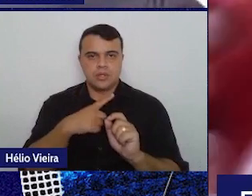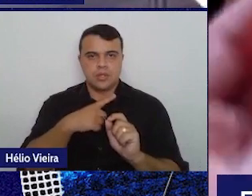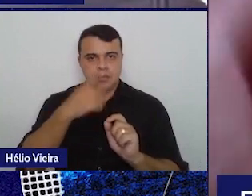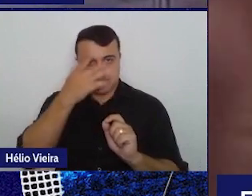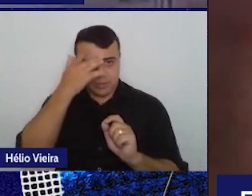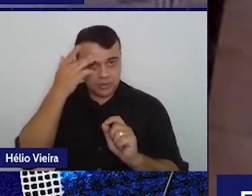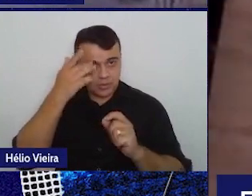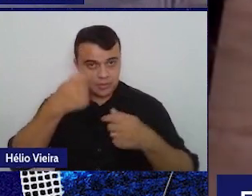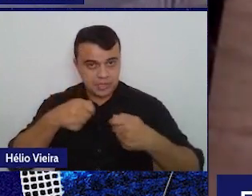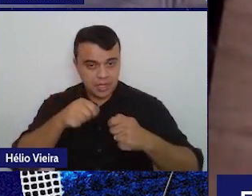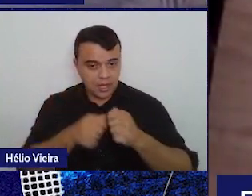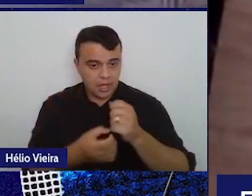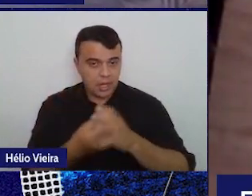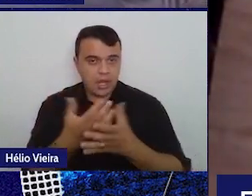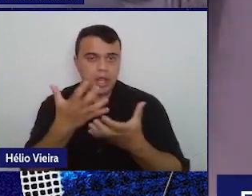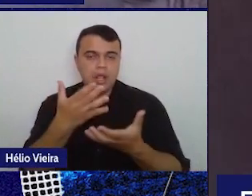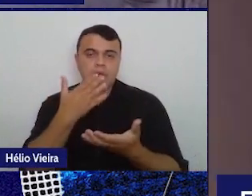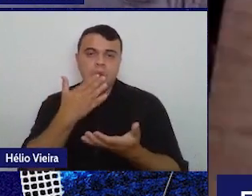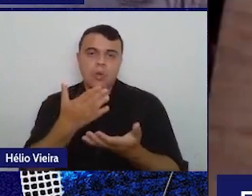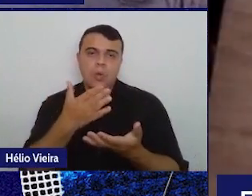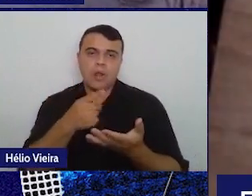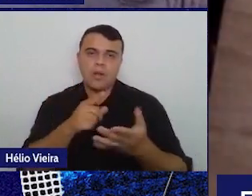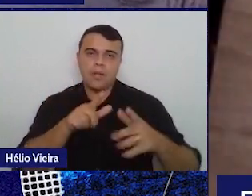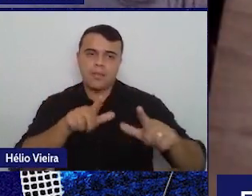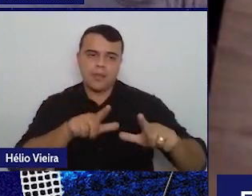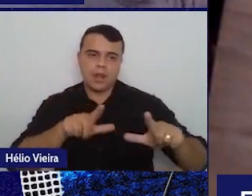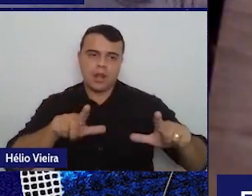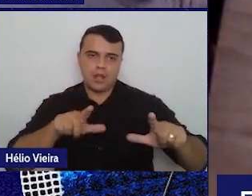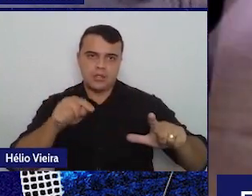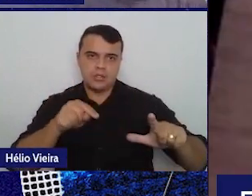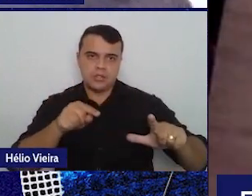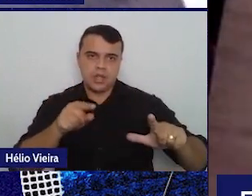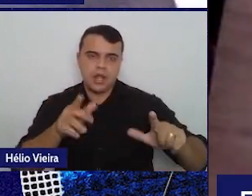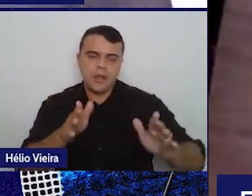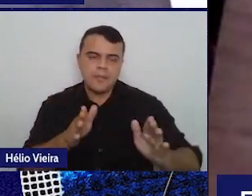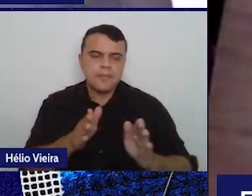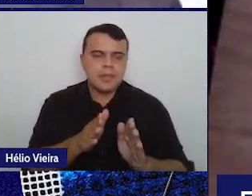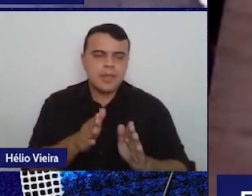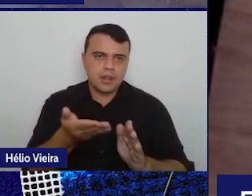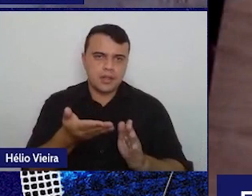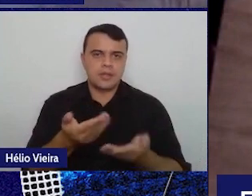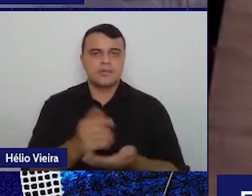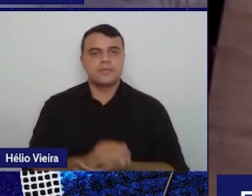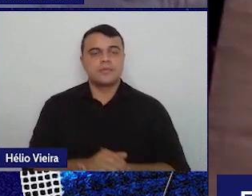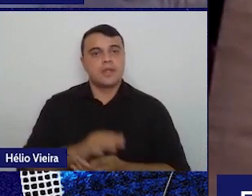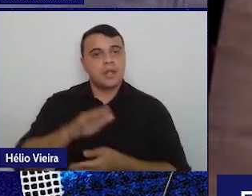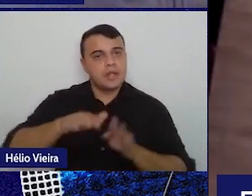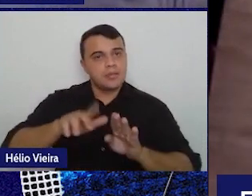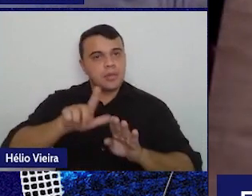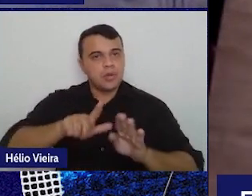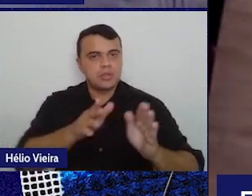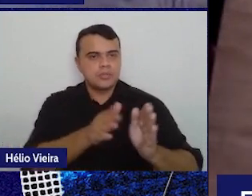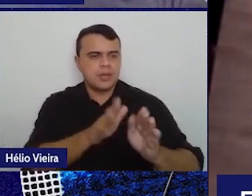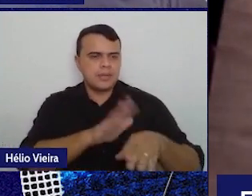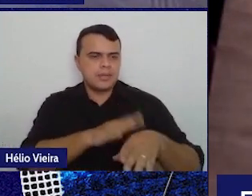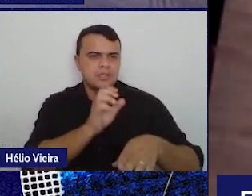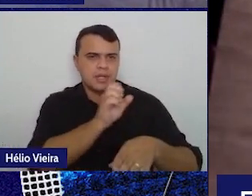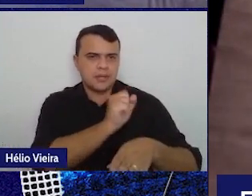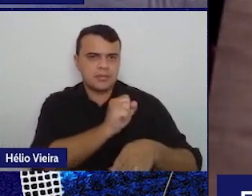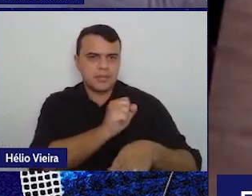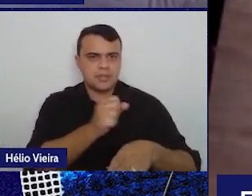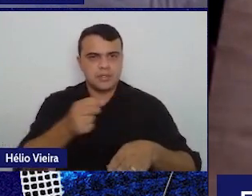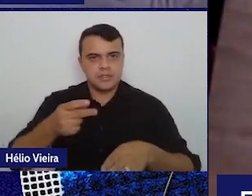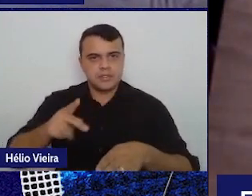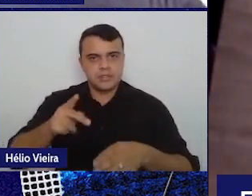estiver produzindo quer. Essa é uma folha grande, grandona, e esse pequenininho. É lógico que esse é mais rápido de fazer. Eles